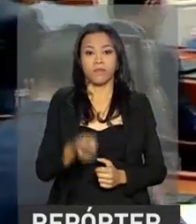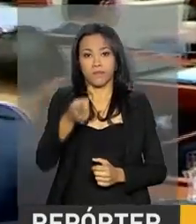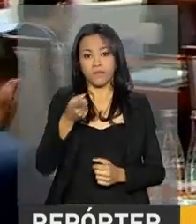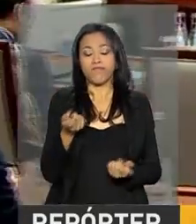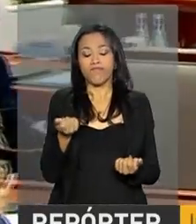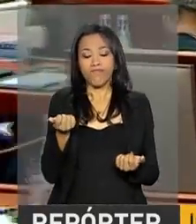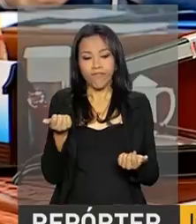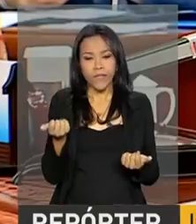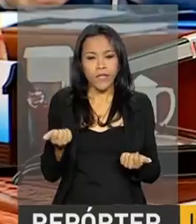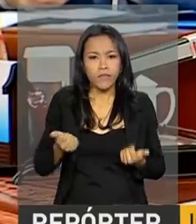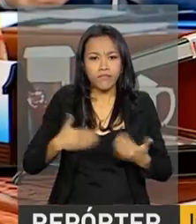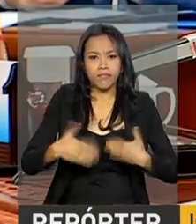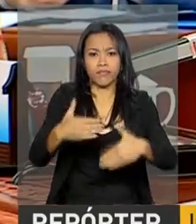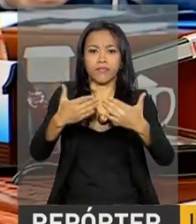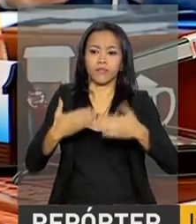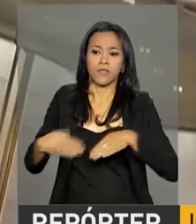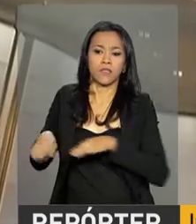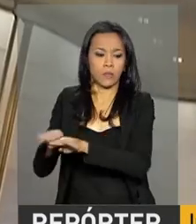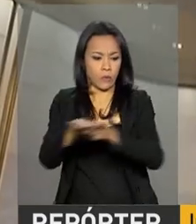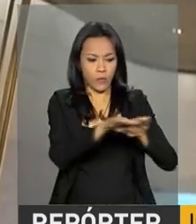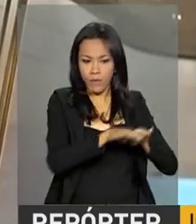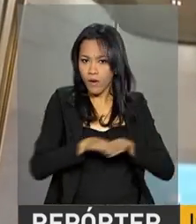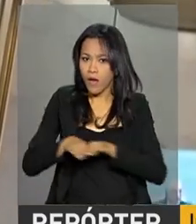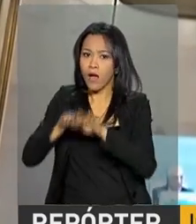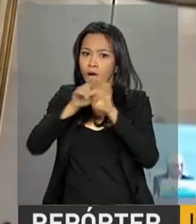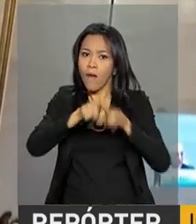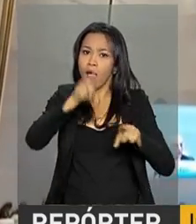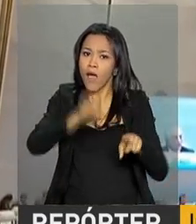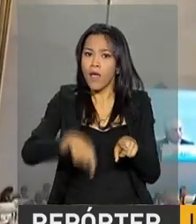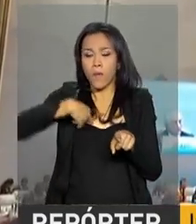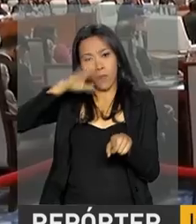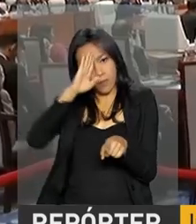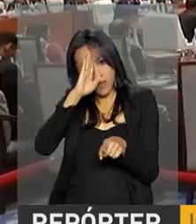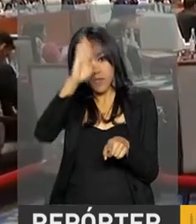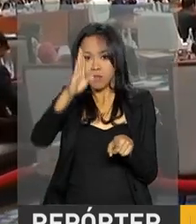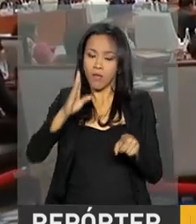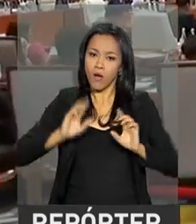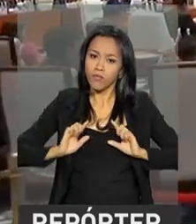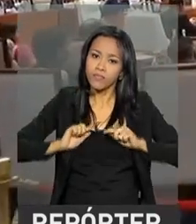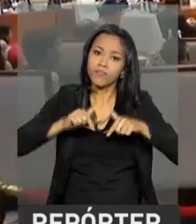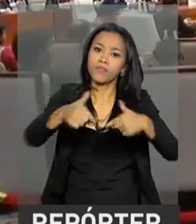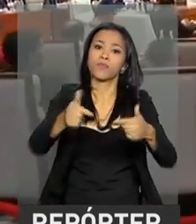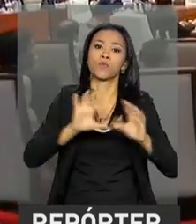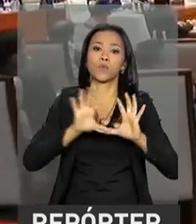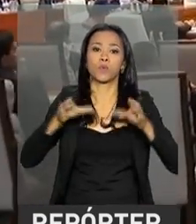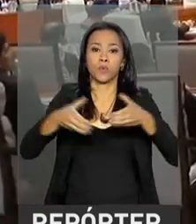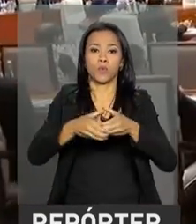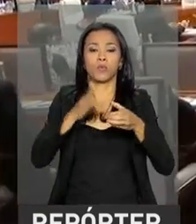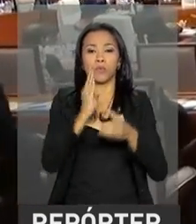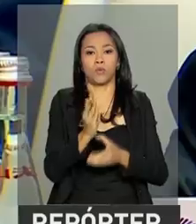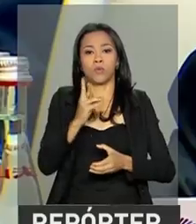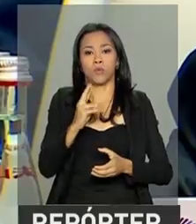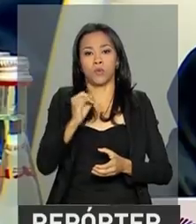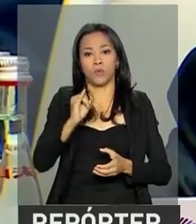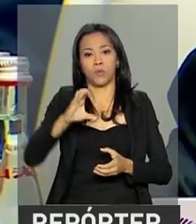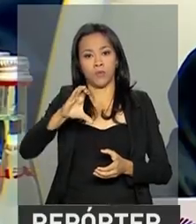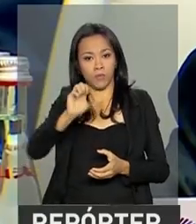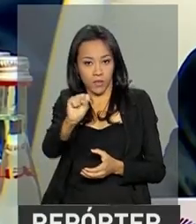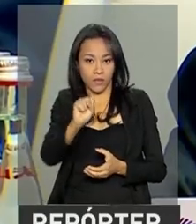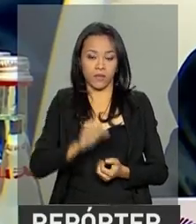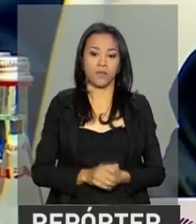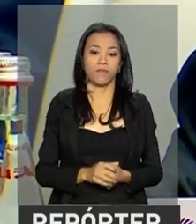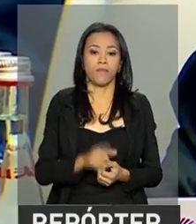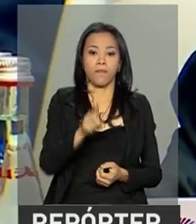Desenvolvimento comum. Esta foi uma das principais bandeiras levantadas pelo BRICS na cúpula de Xiamen, na China. O